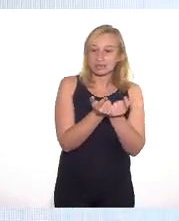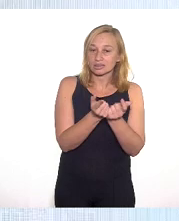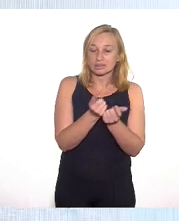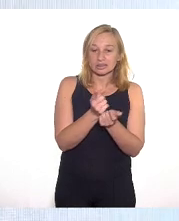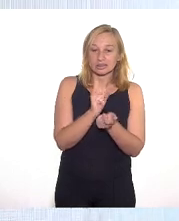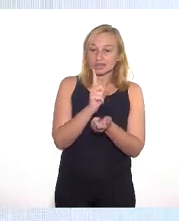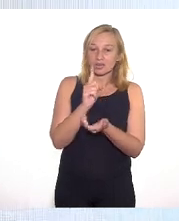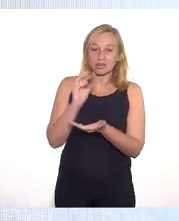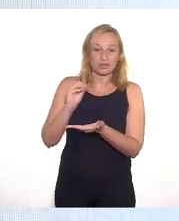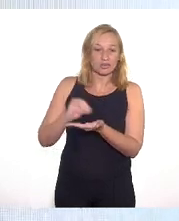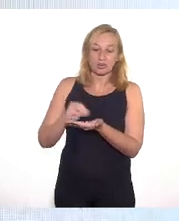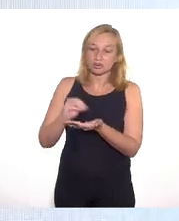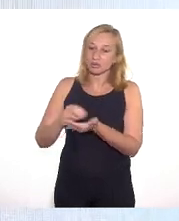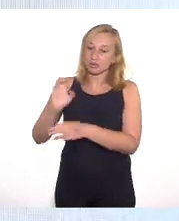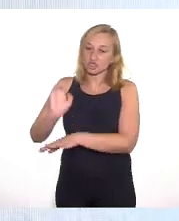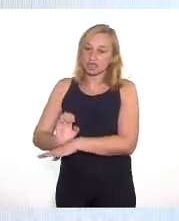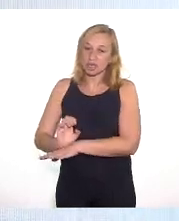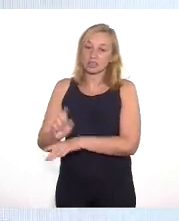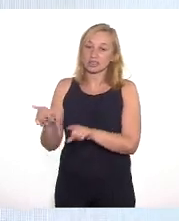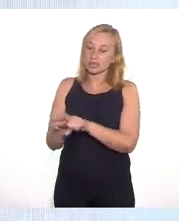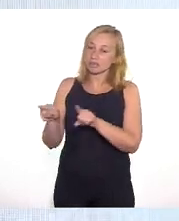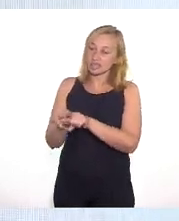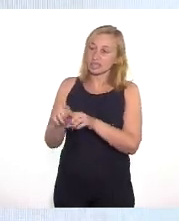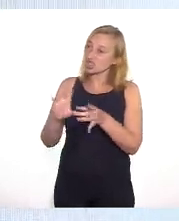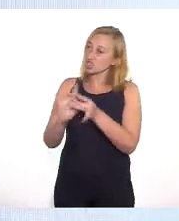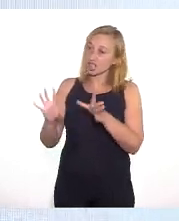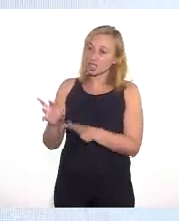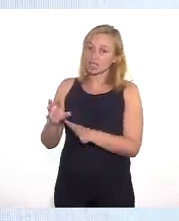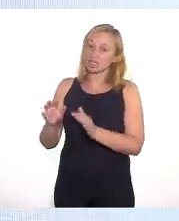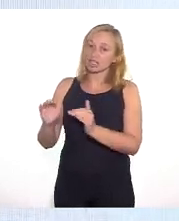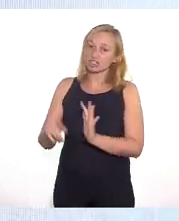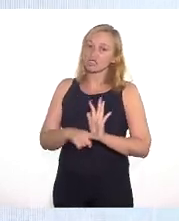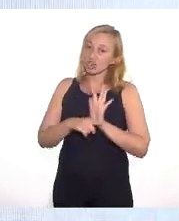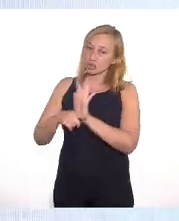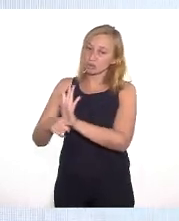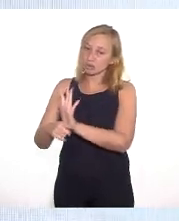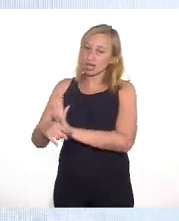Estado e nem vai faltar a Vossa Excelência, pode ter certeza.